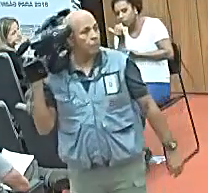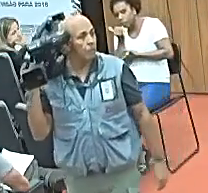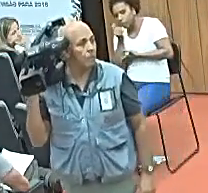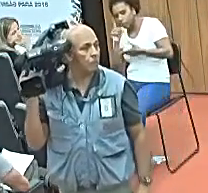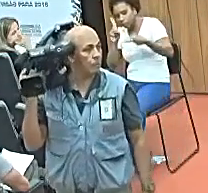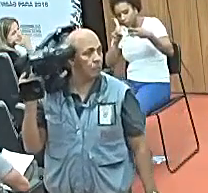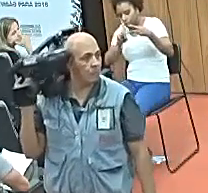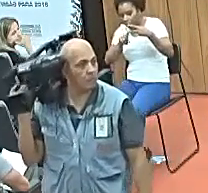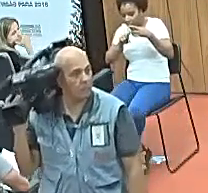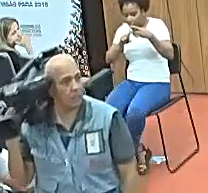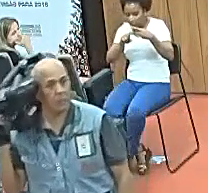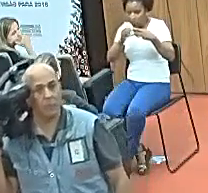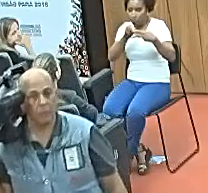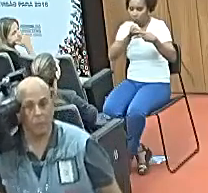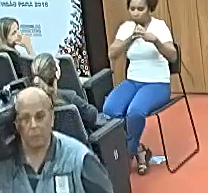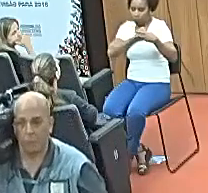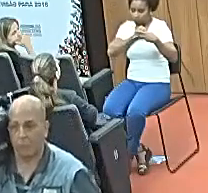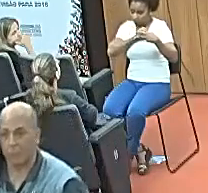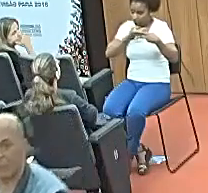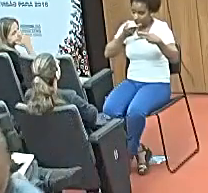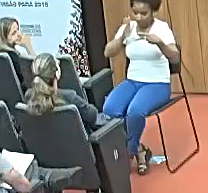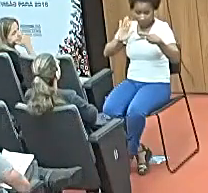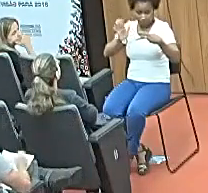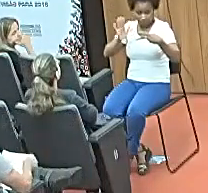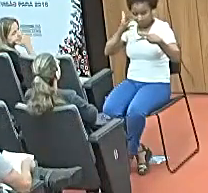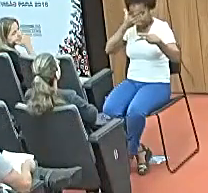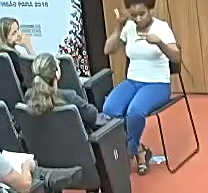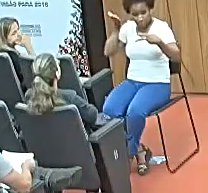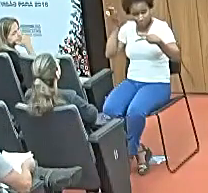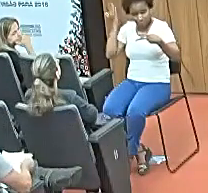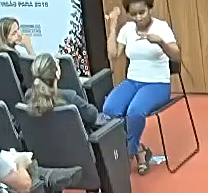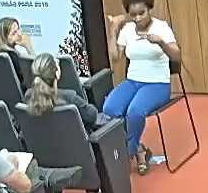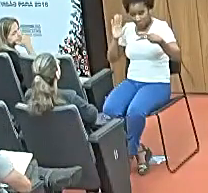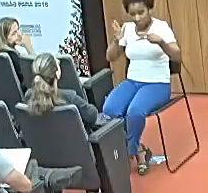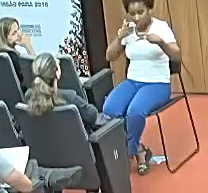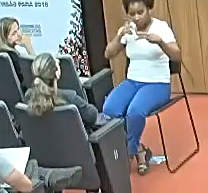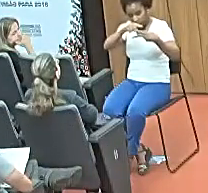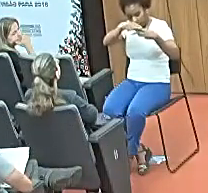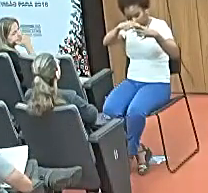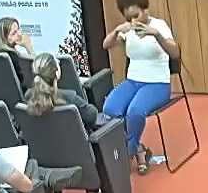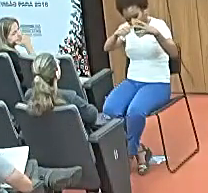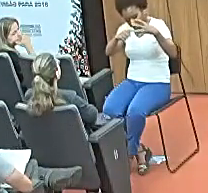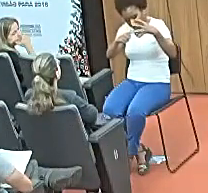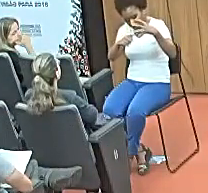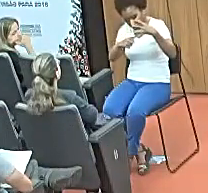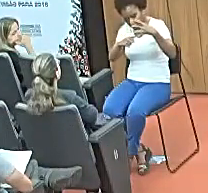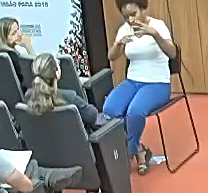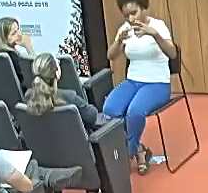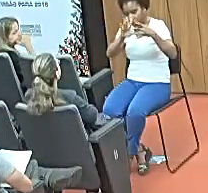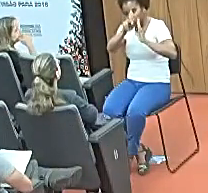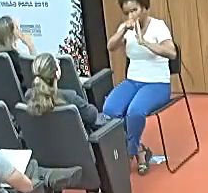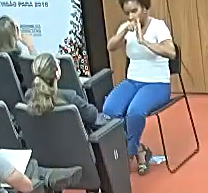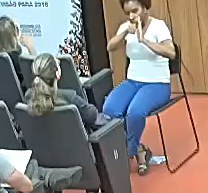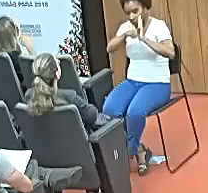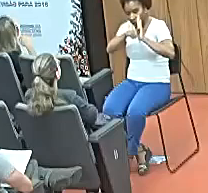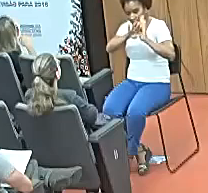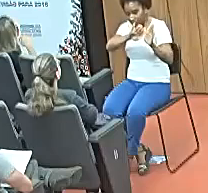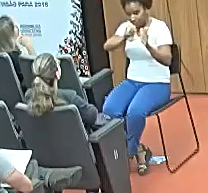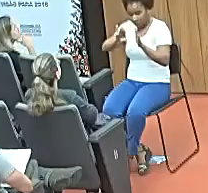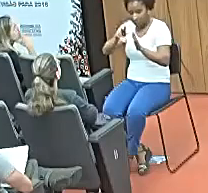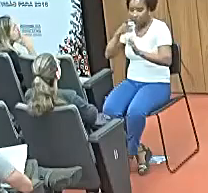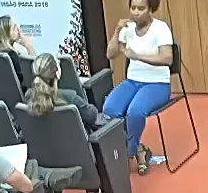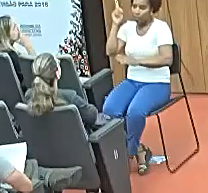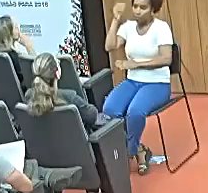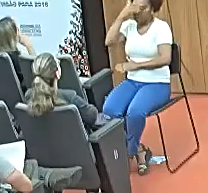as principais alterações sugeridas pelo grupo no qual eu fazia parte desculpa eu esqueci de me apresentar